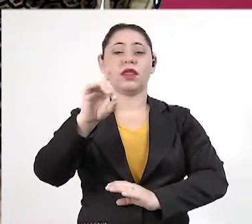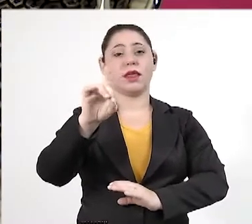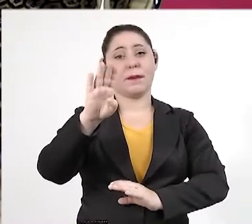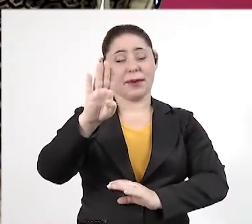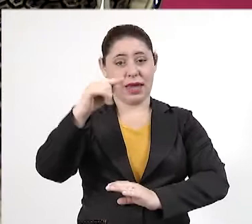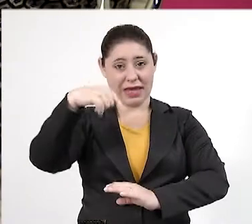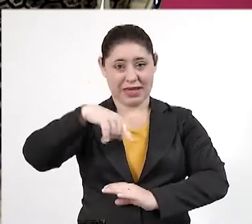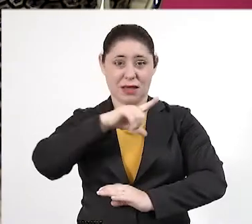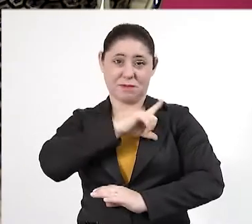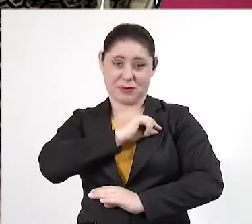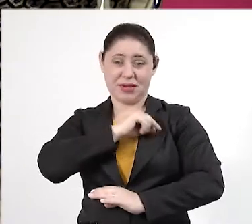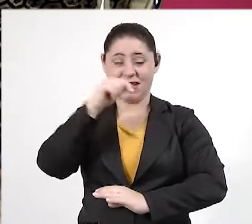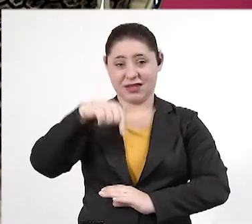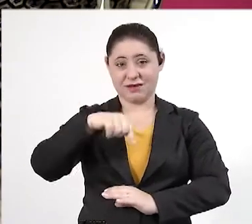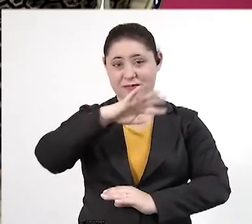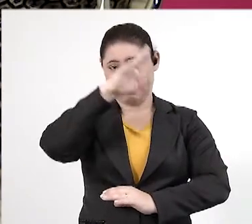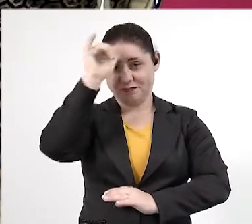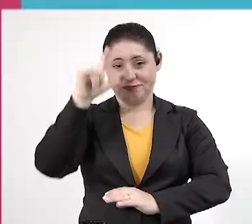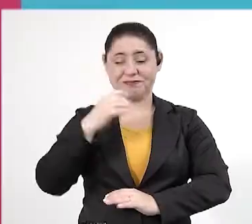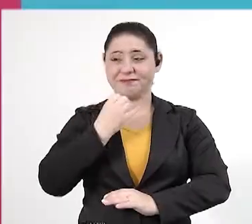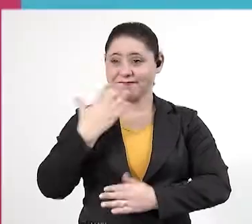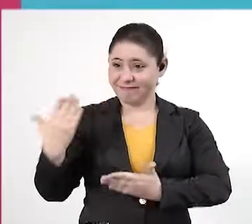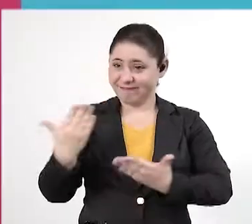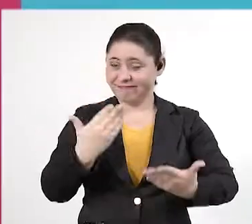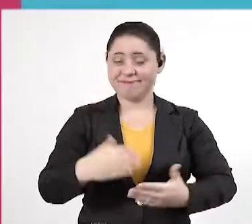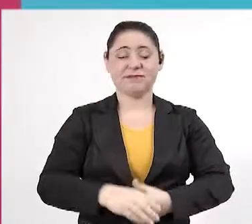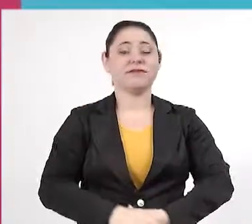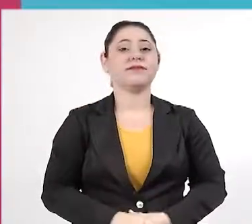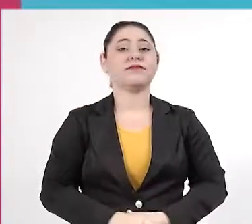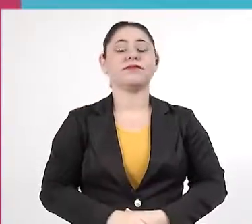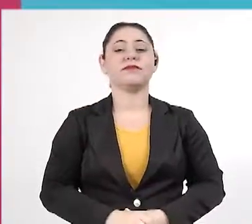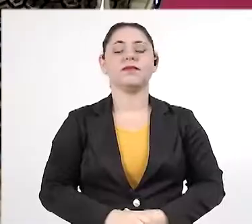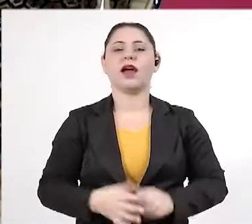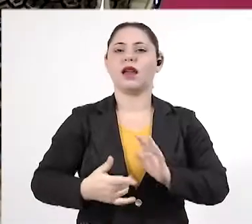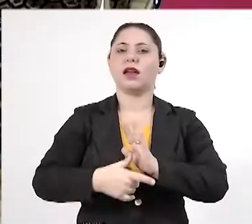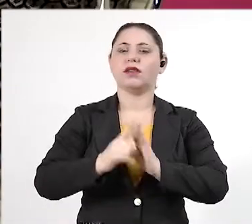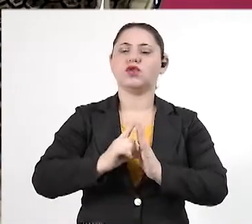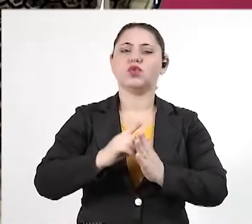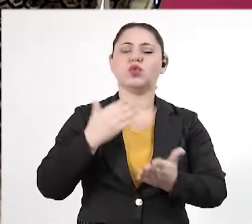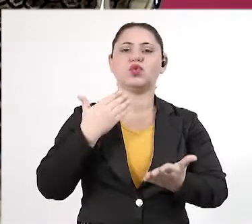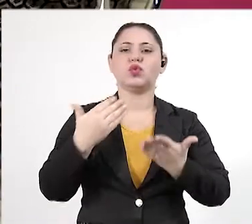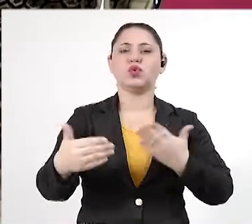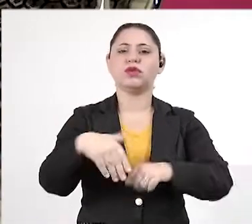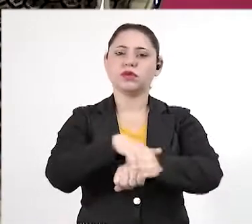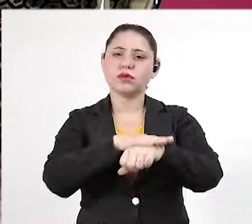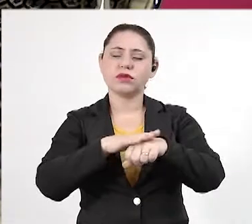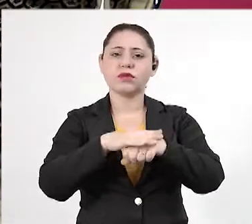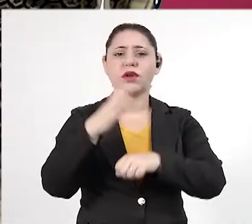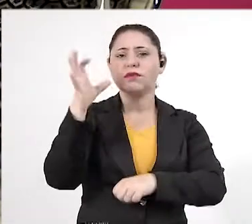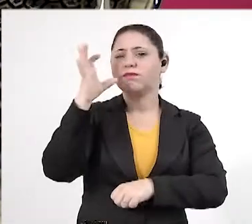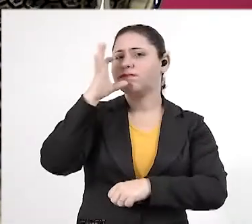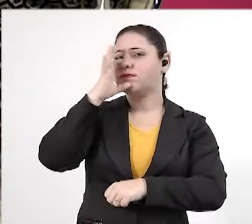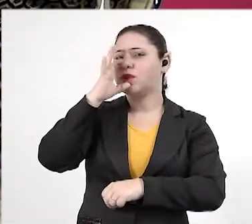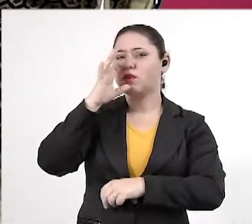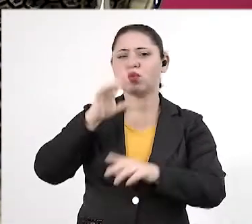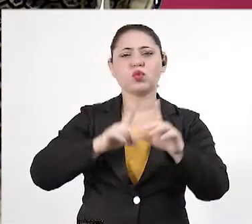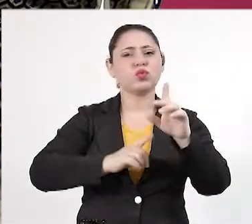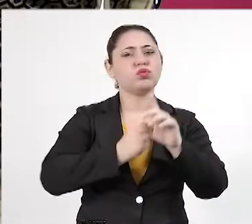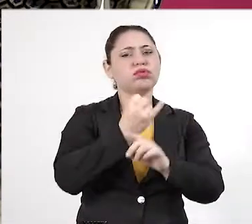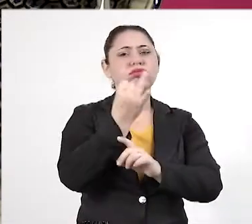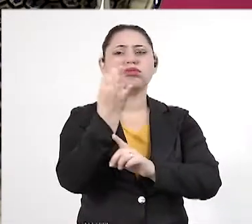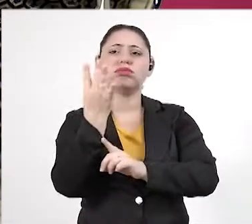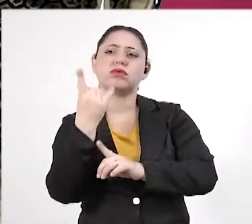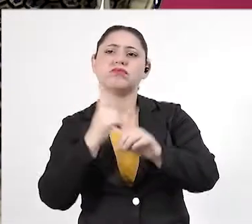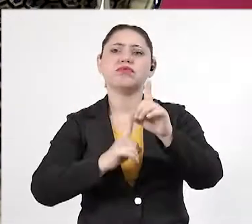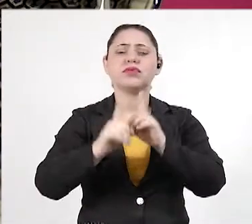UCDB, Universidade Católica Dom Bosco. Seja muito bem-vinda. Obrigada. E antes da nossa conversa, nós vamos conferir alguns